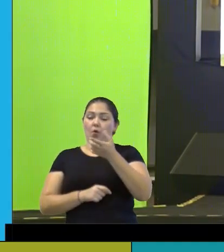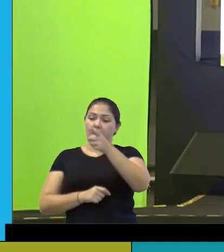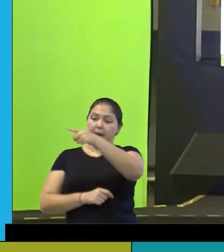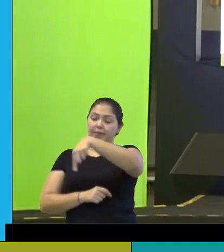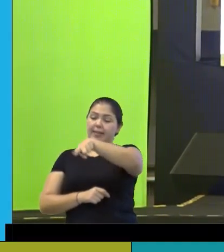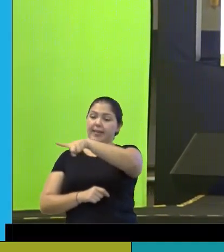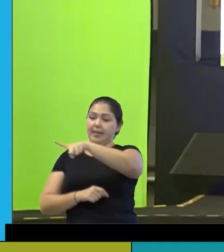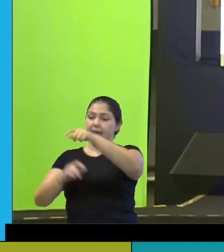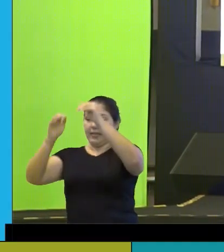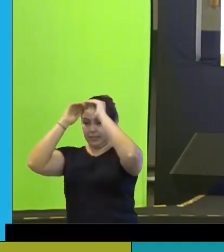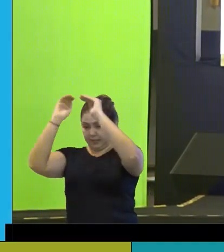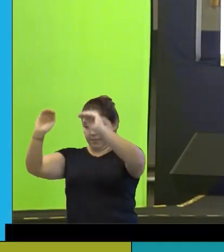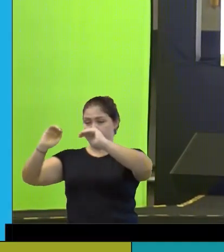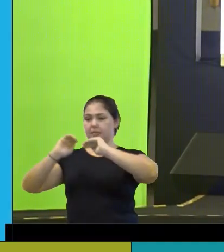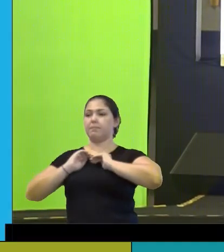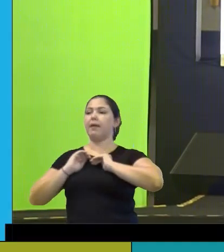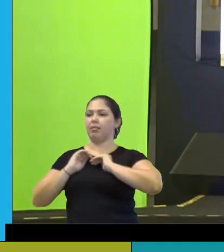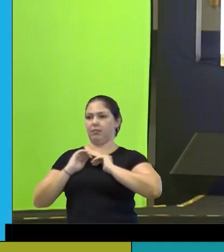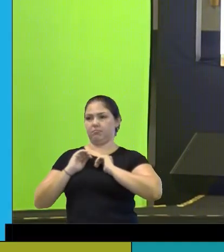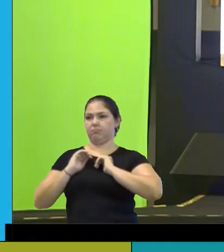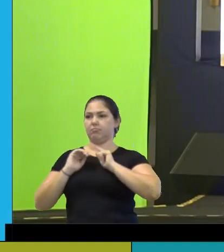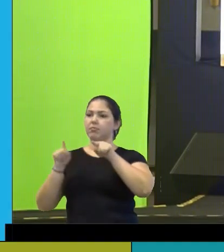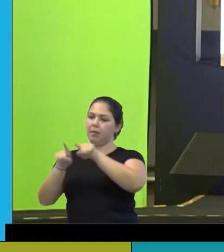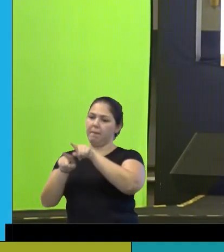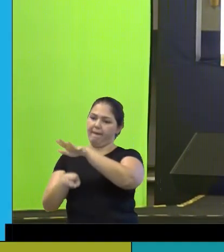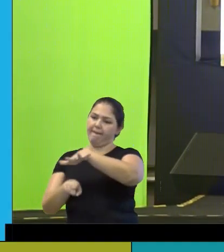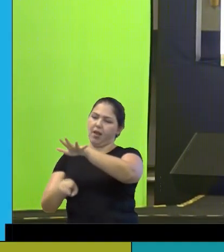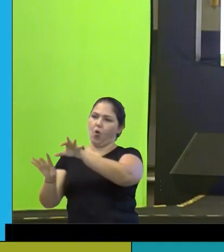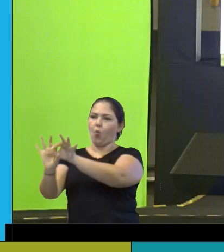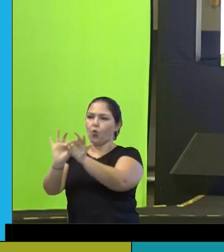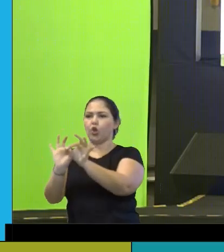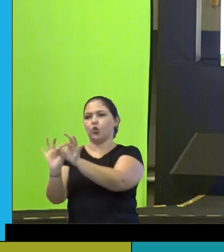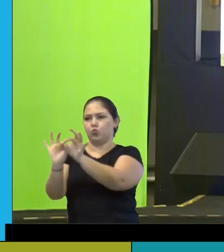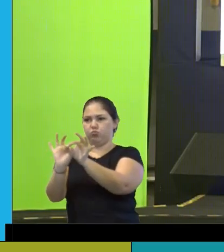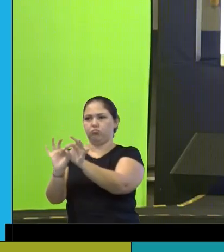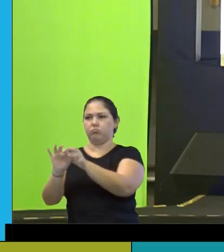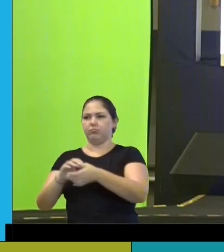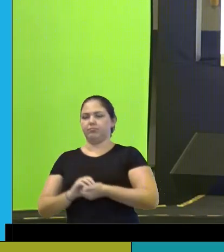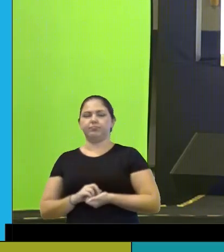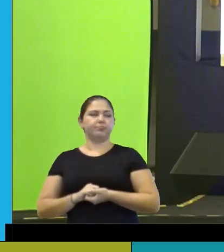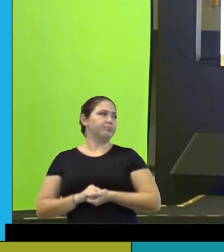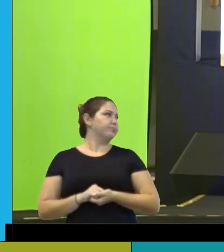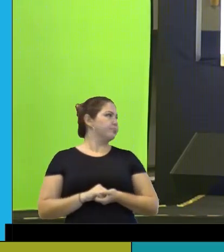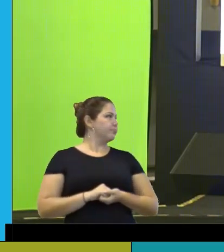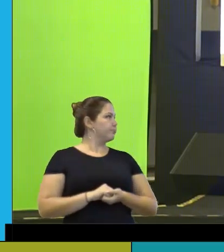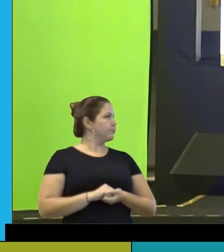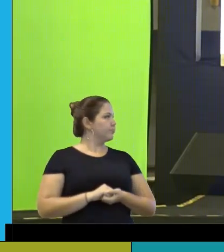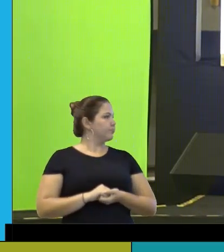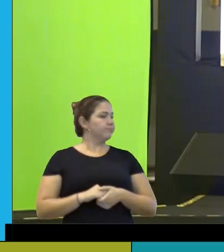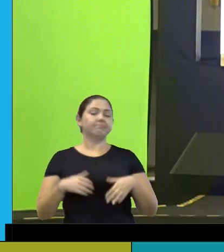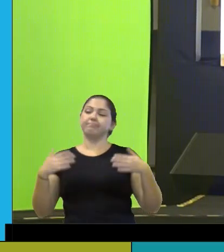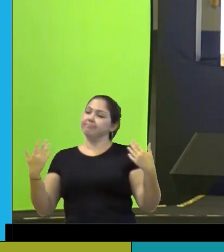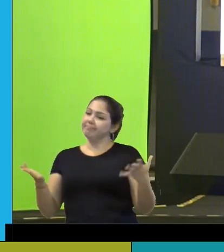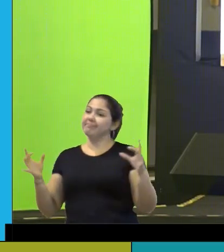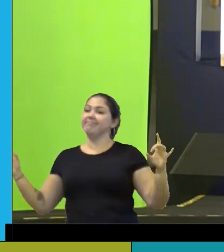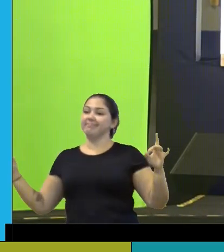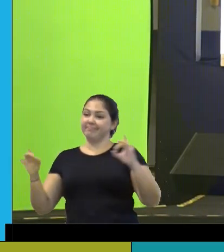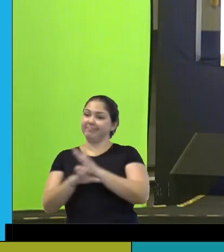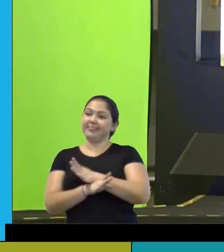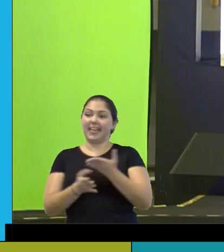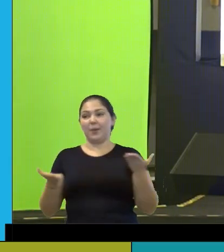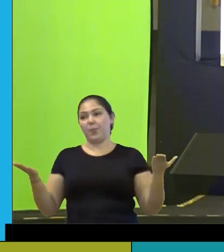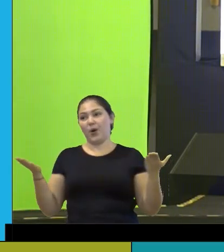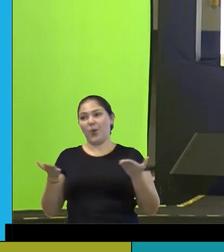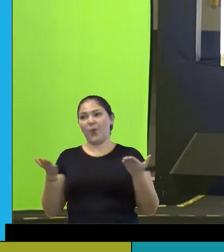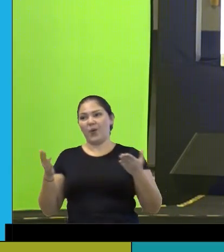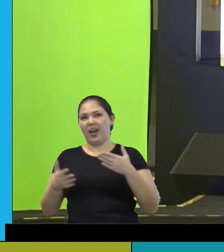seu próprio governo. Entendido, gente, isso? Alguma dúvida? Não? Pois encerramos por aqui. Eu